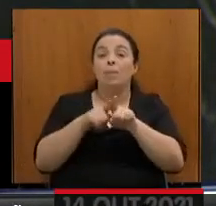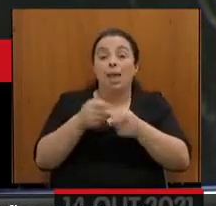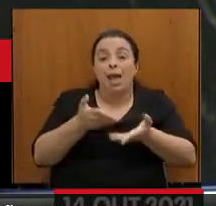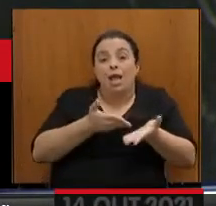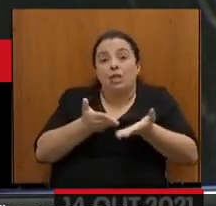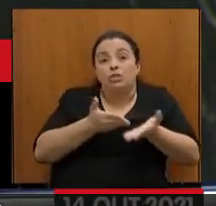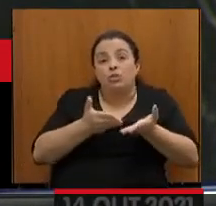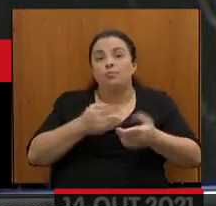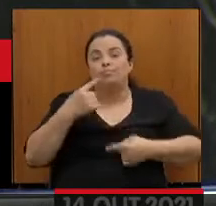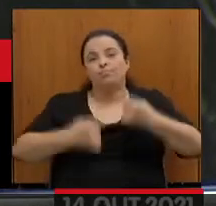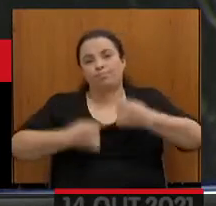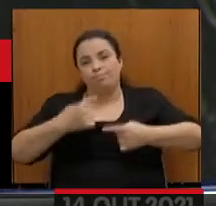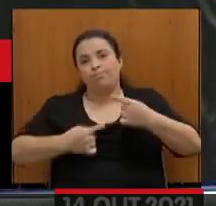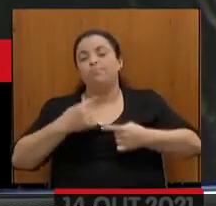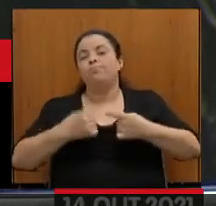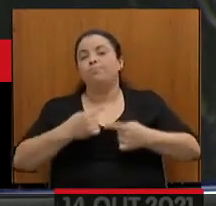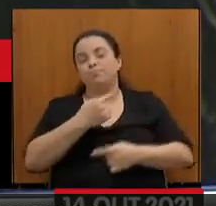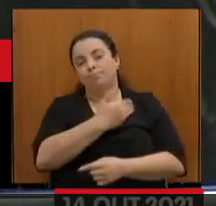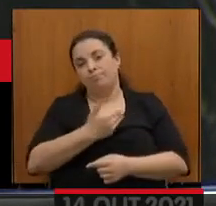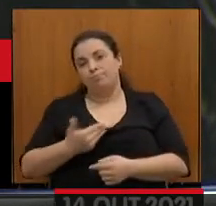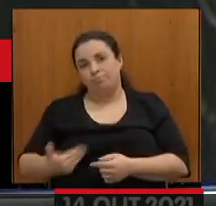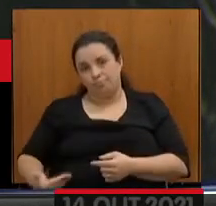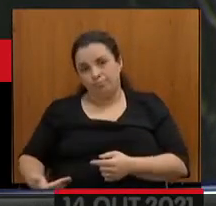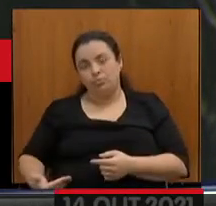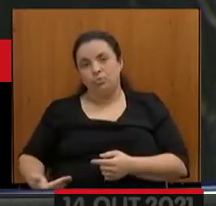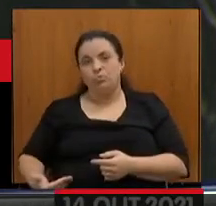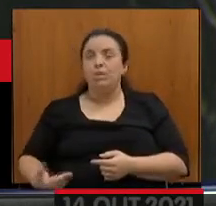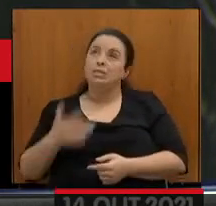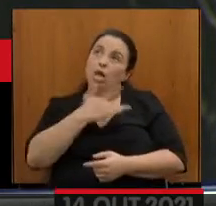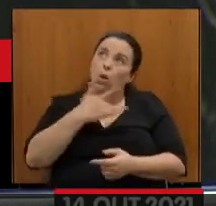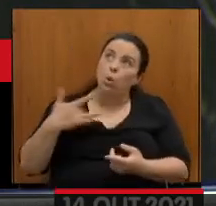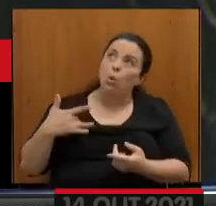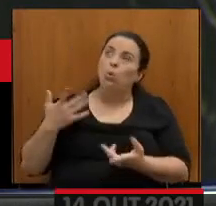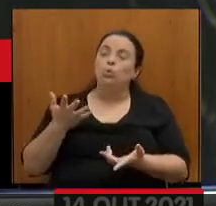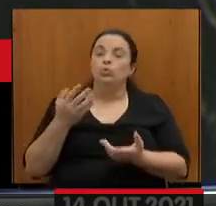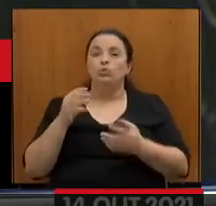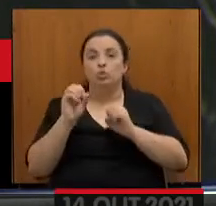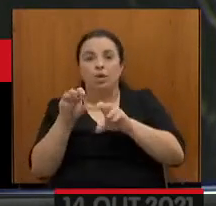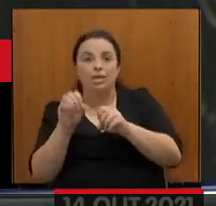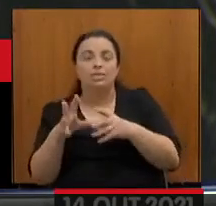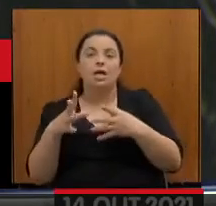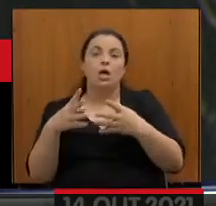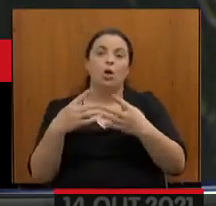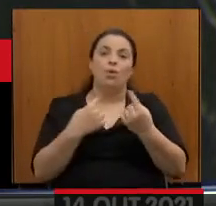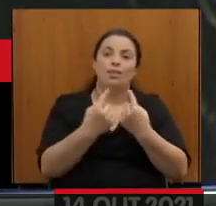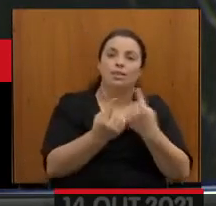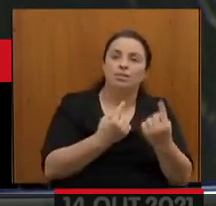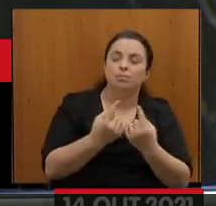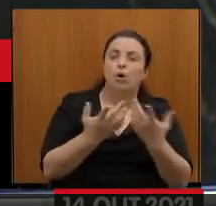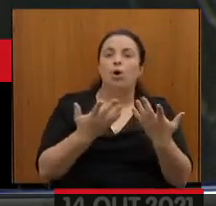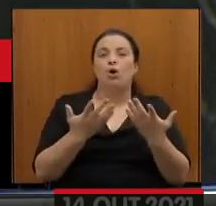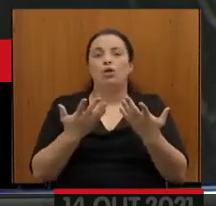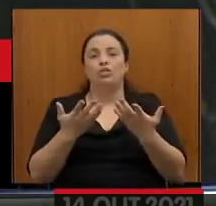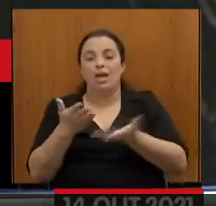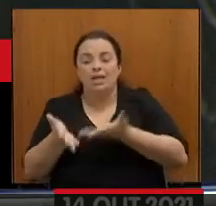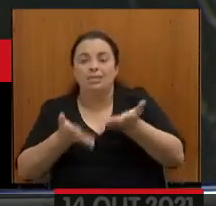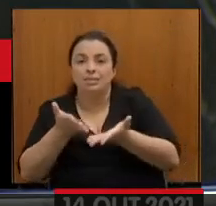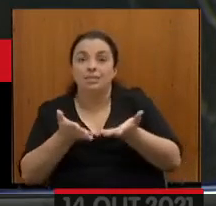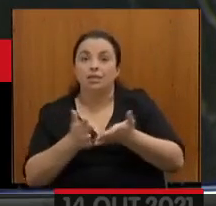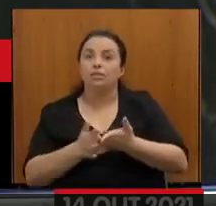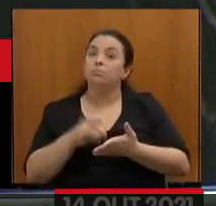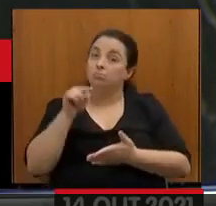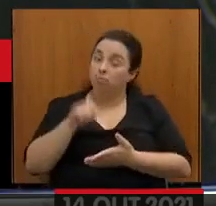aqui, saúde, educação, transporte, assistência, são políticas que estão correlatas e que a gente não pode abrir